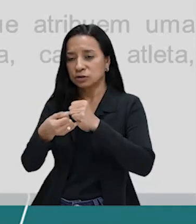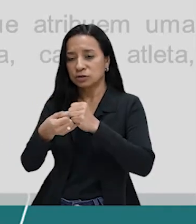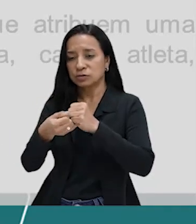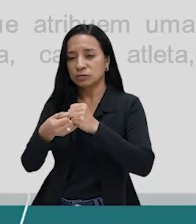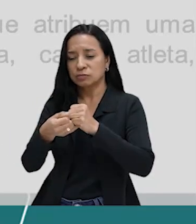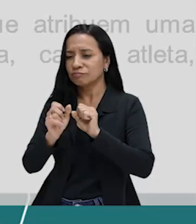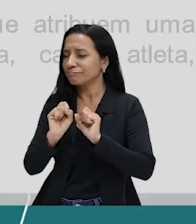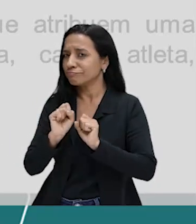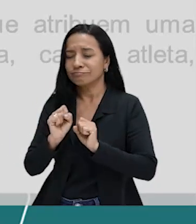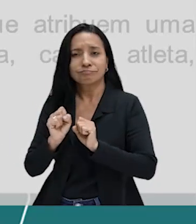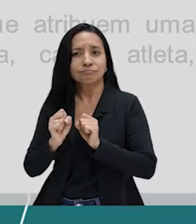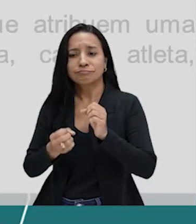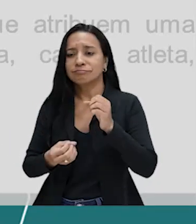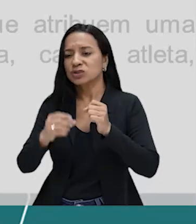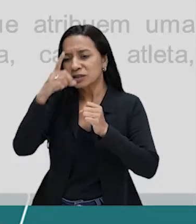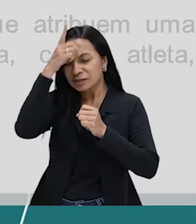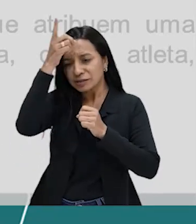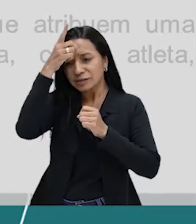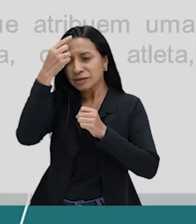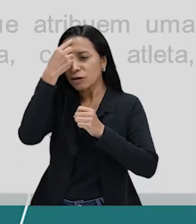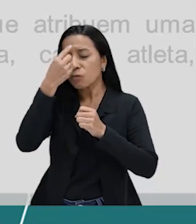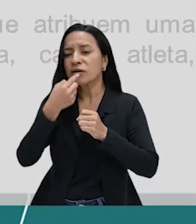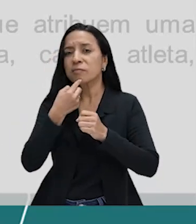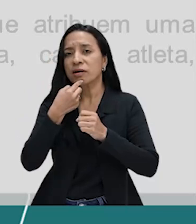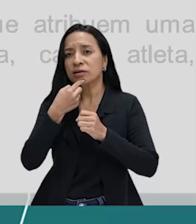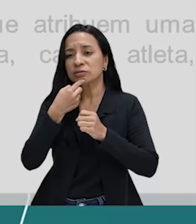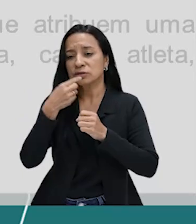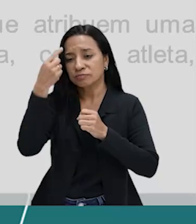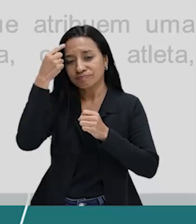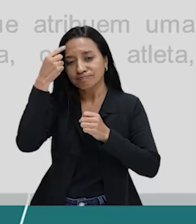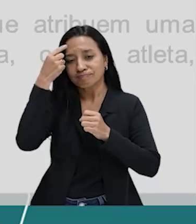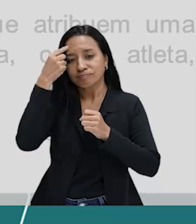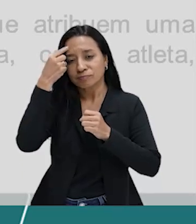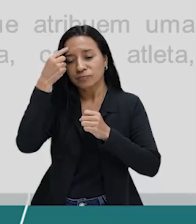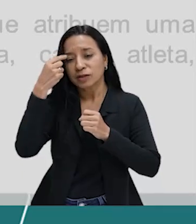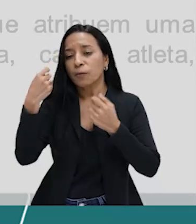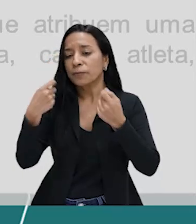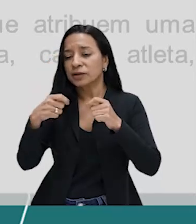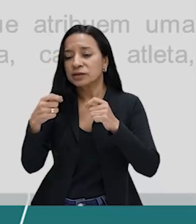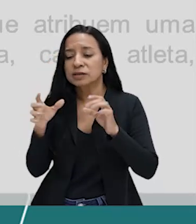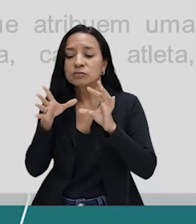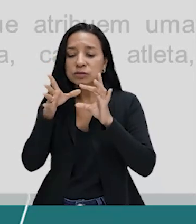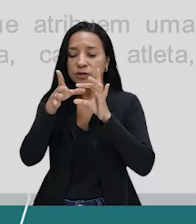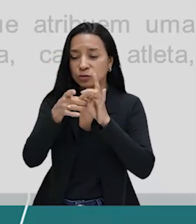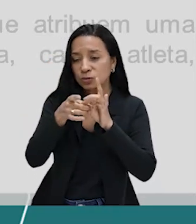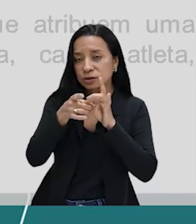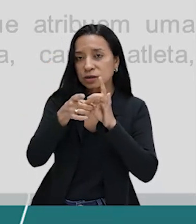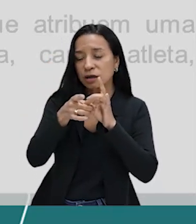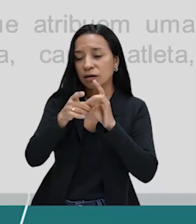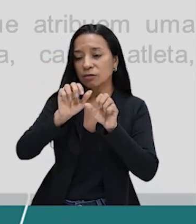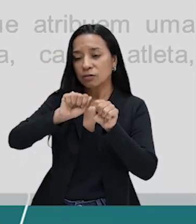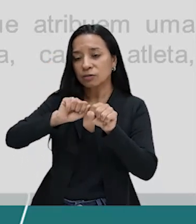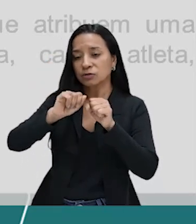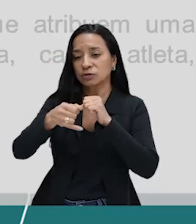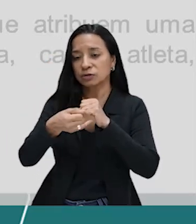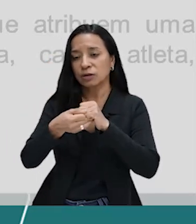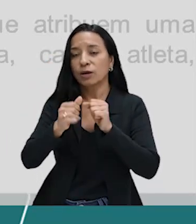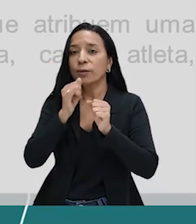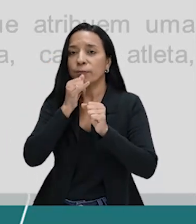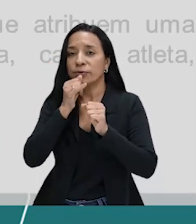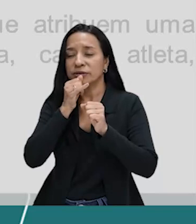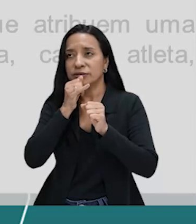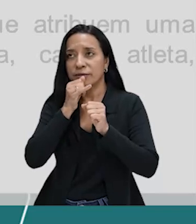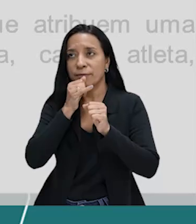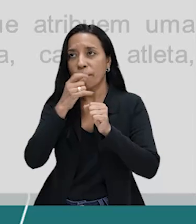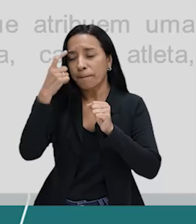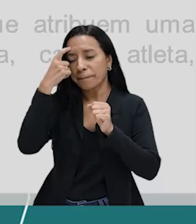criarmos imagem dessa palavra na nossa cabeça. Temos de associar o adjetivo a alguma coisa. Ao pensar em azul, posso pensar num